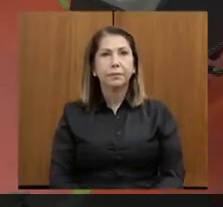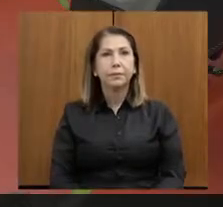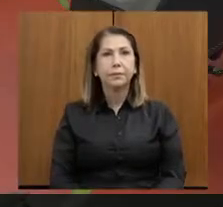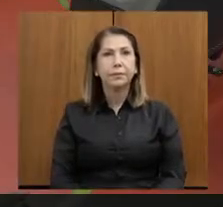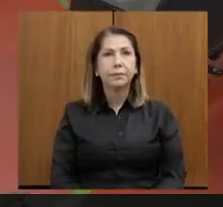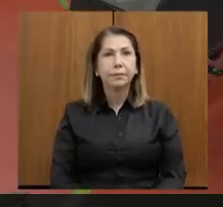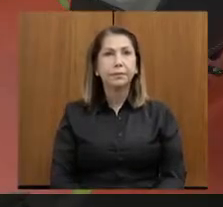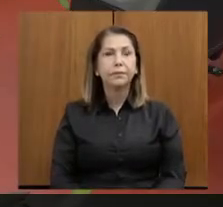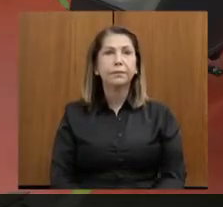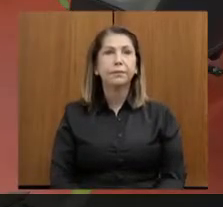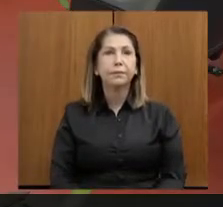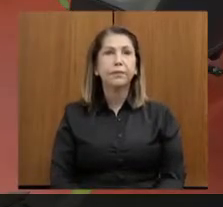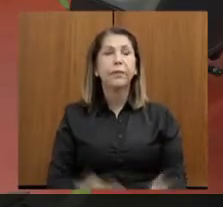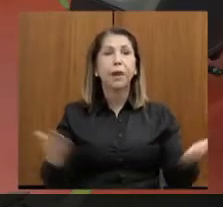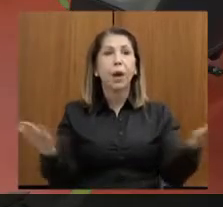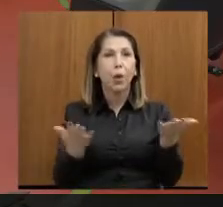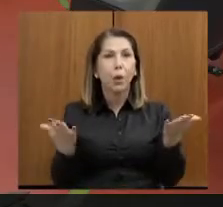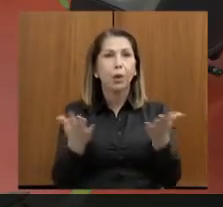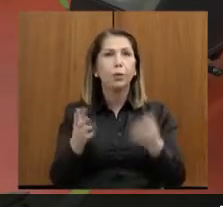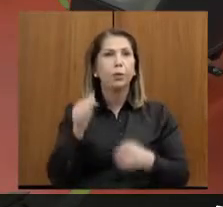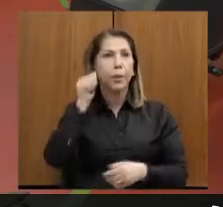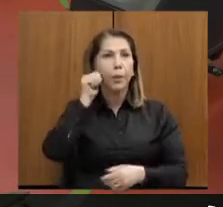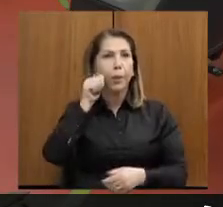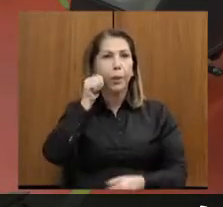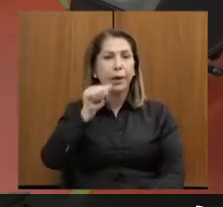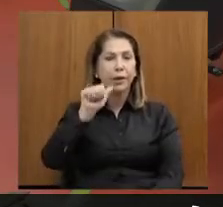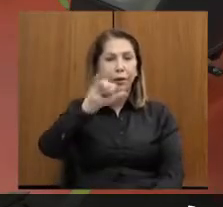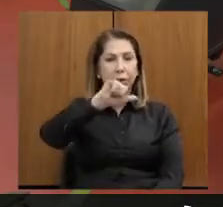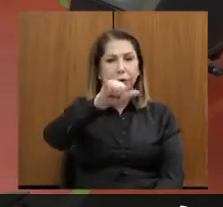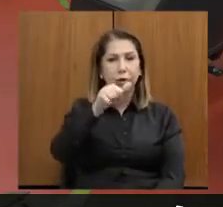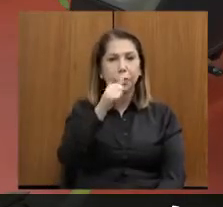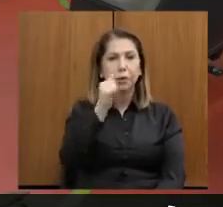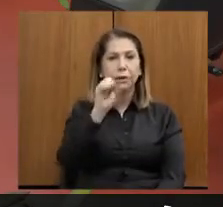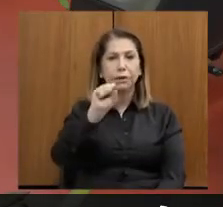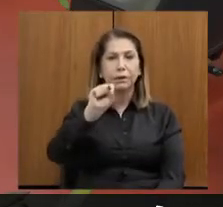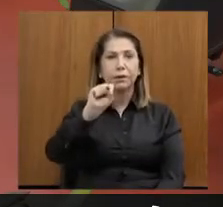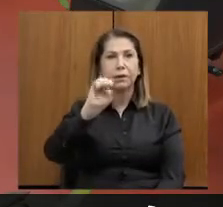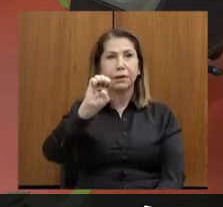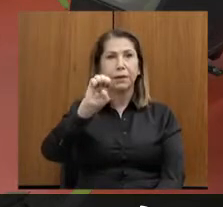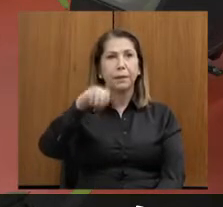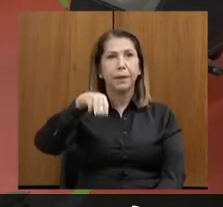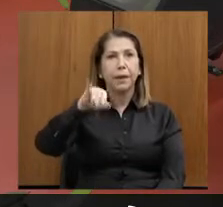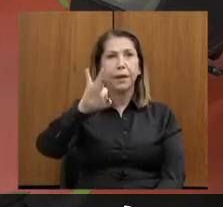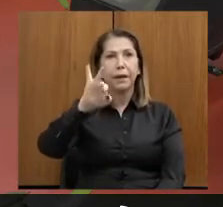o passo a palavra então a senhora josimeire Alves Pereira